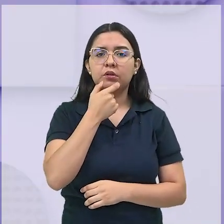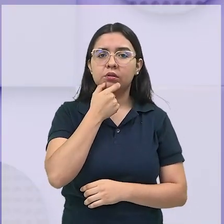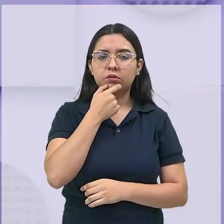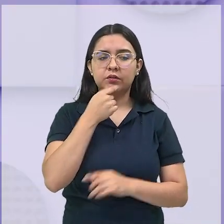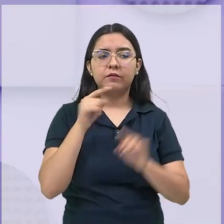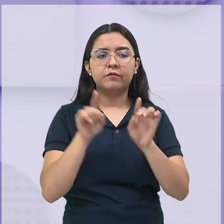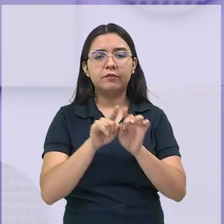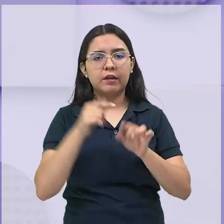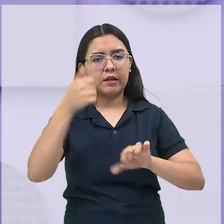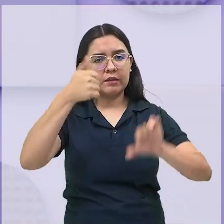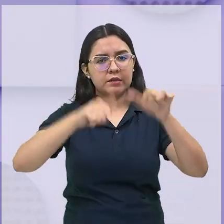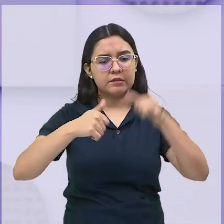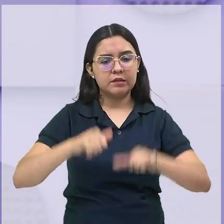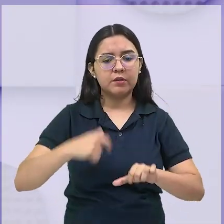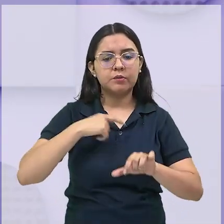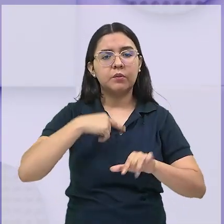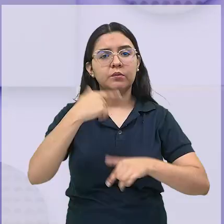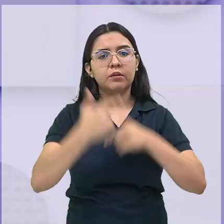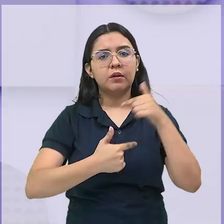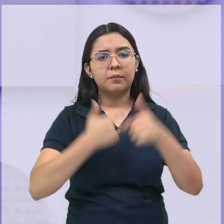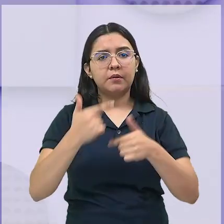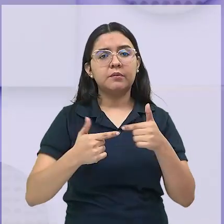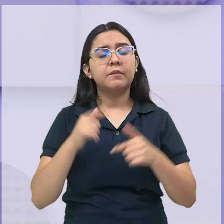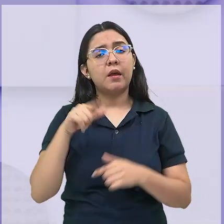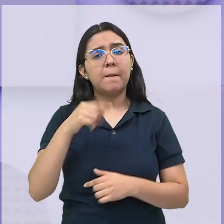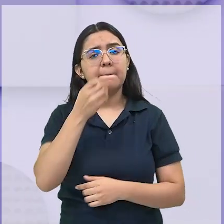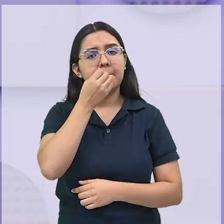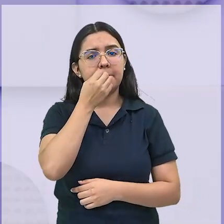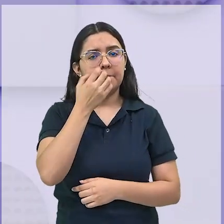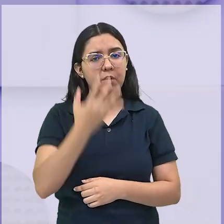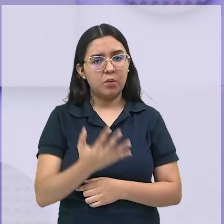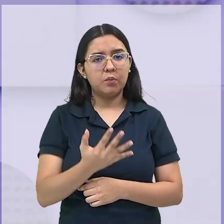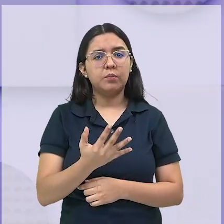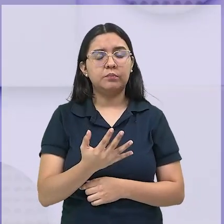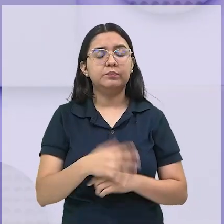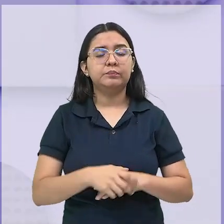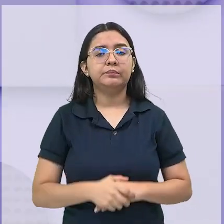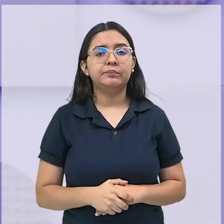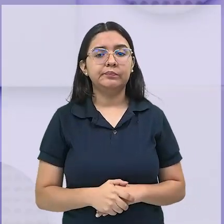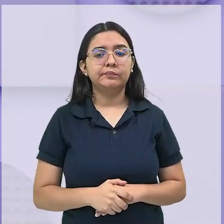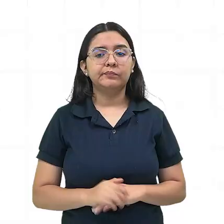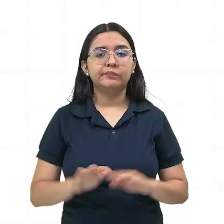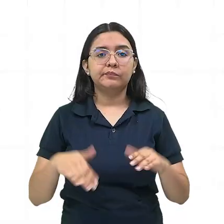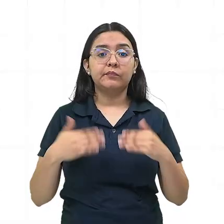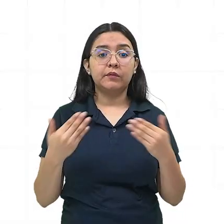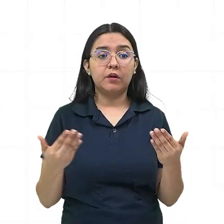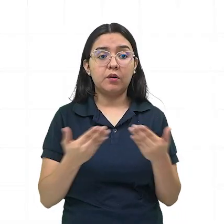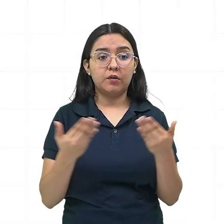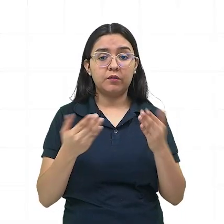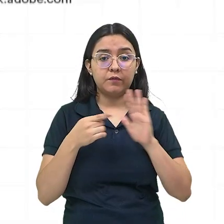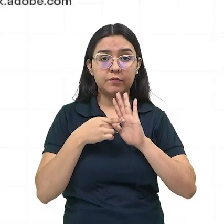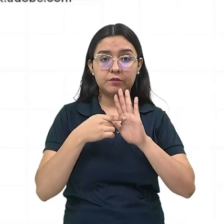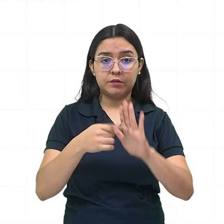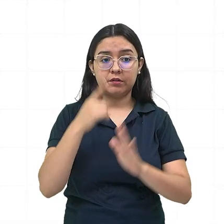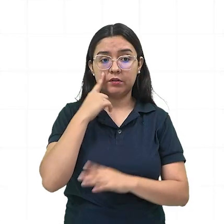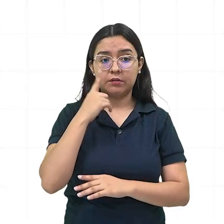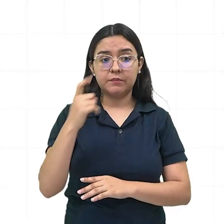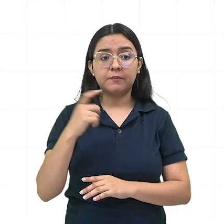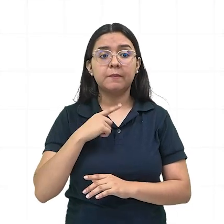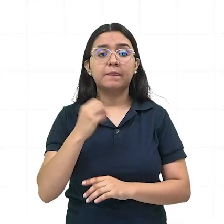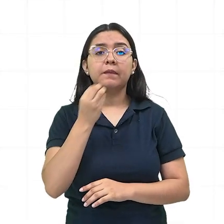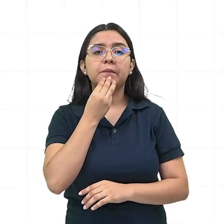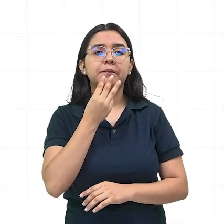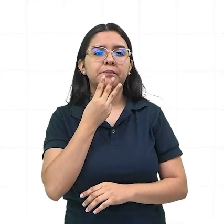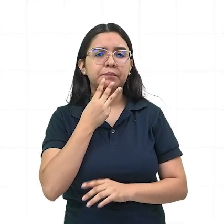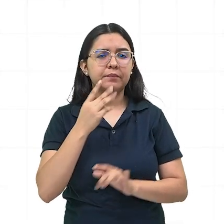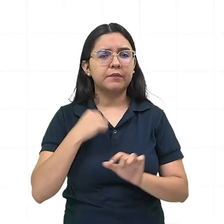as relações de trabalho como algo positivo, ok? E aqui eu vou colocar uma coisa interessante. O Weber ele vai